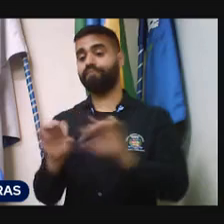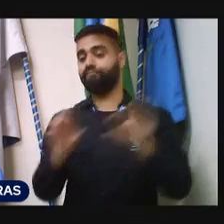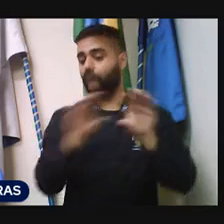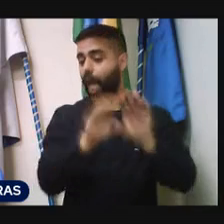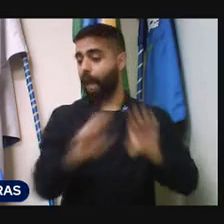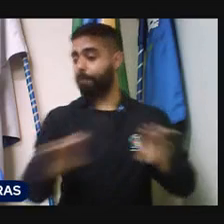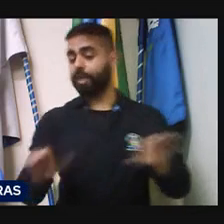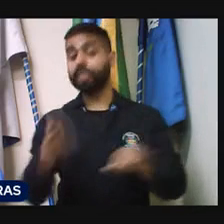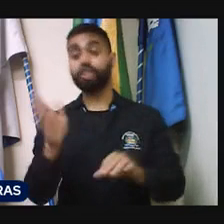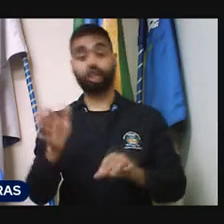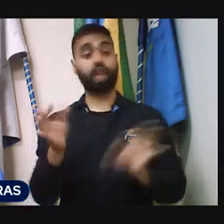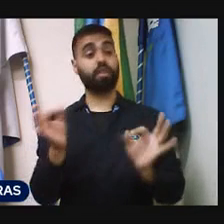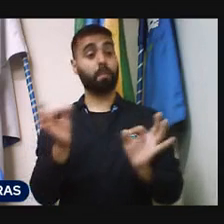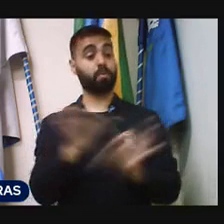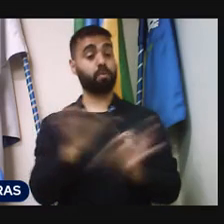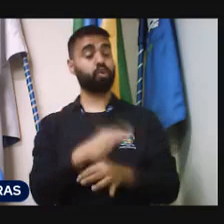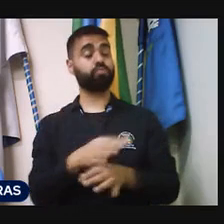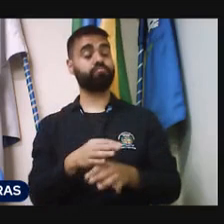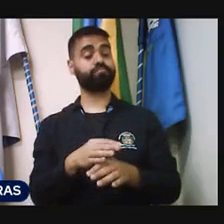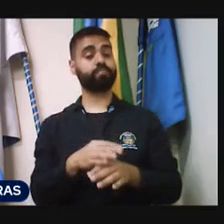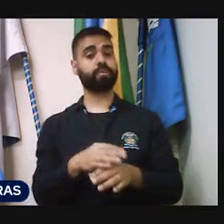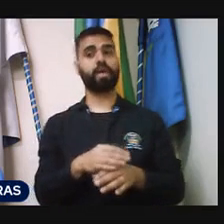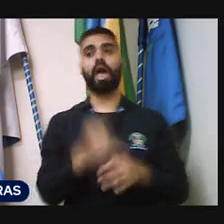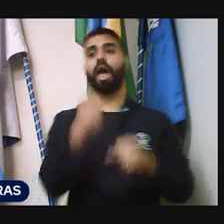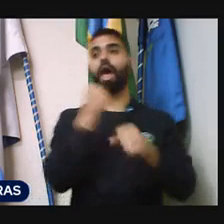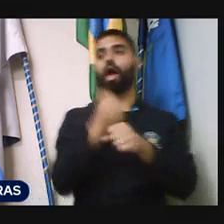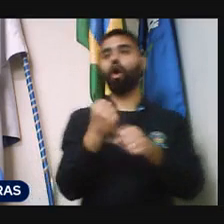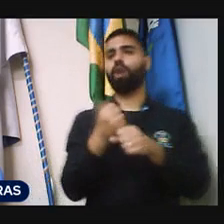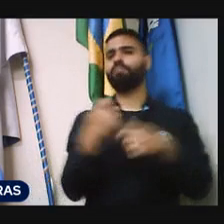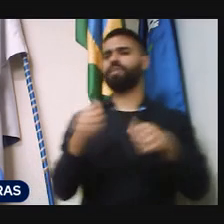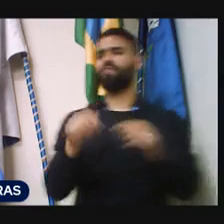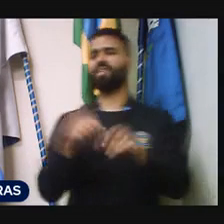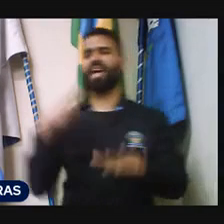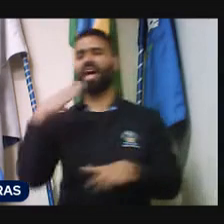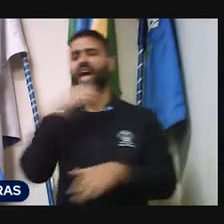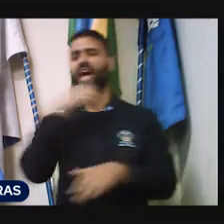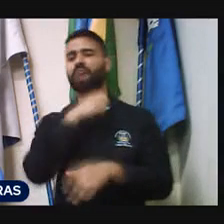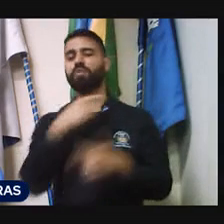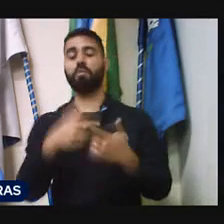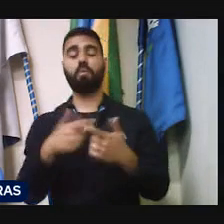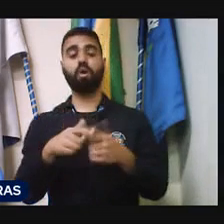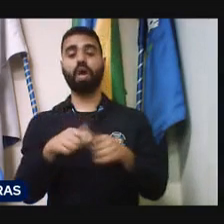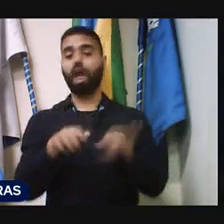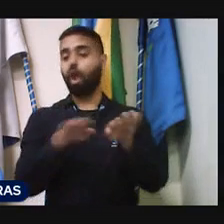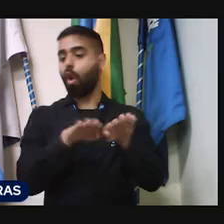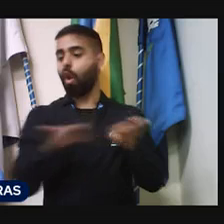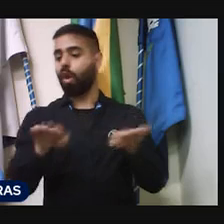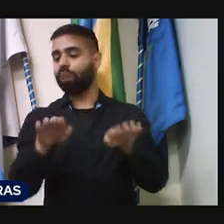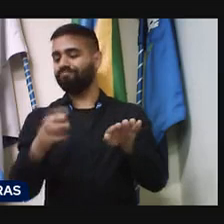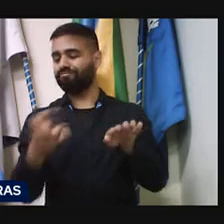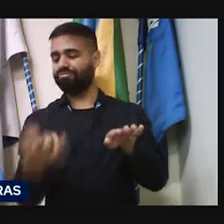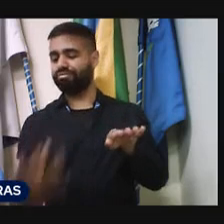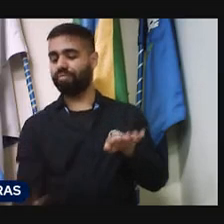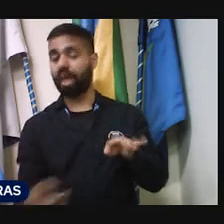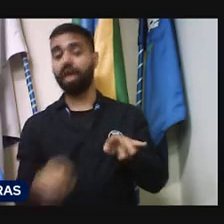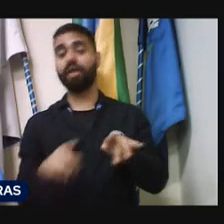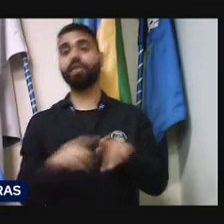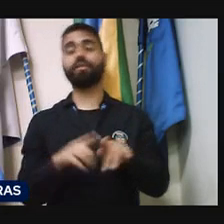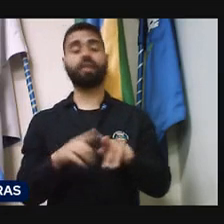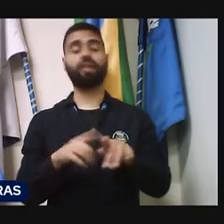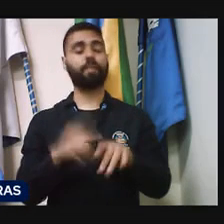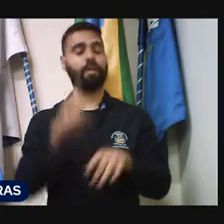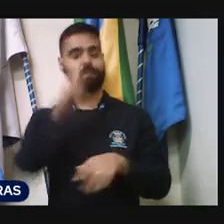terminar a obra já estamos no local próximo a obra tem que ser executado o quanto antes pois o terreno da moradora está cedendo e o risco de